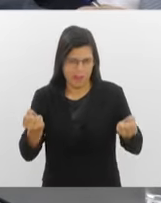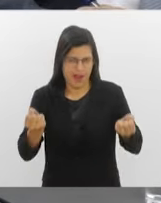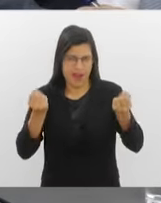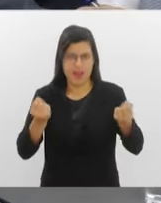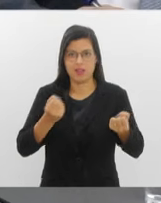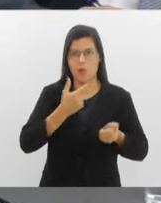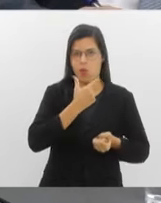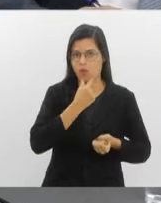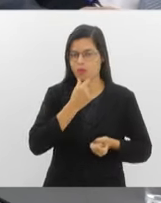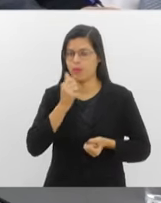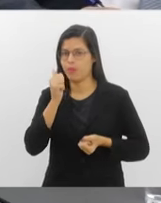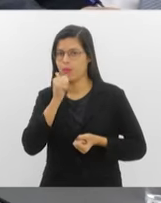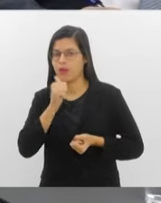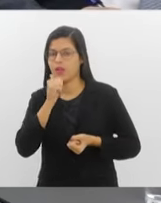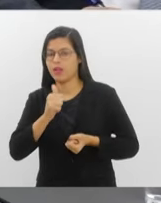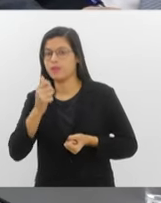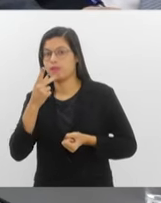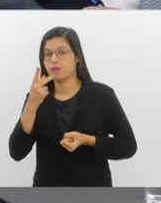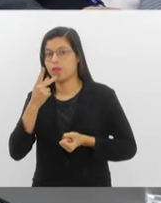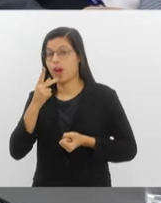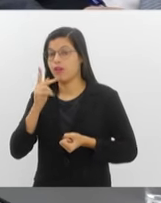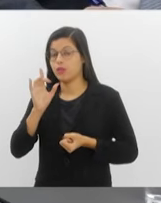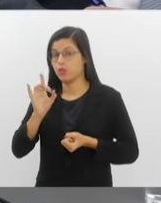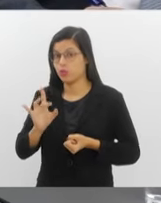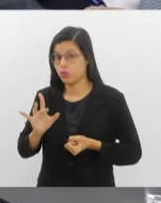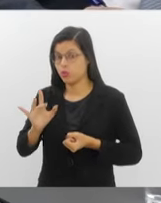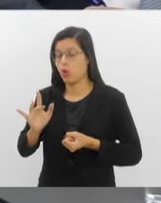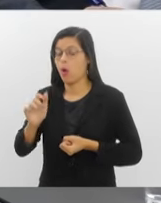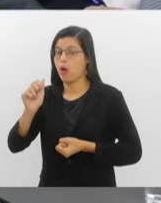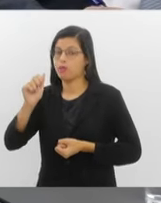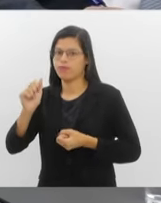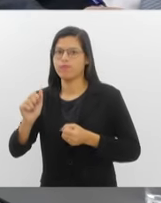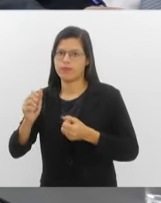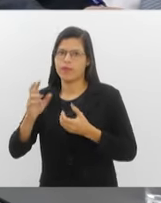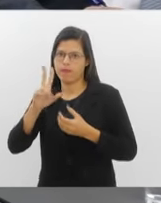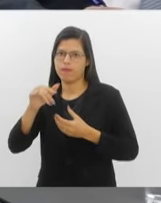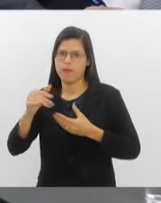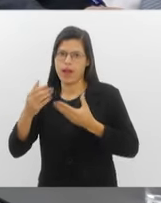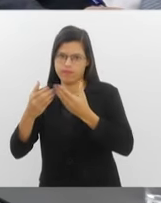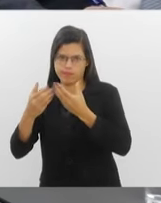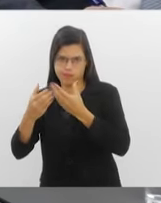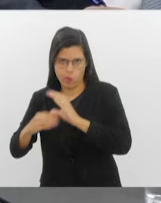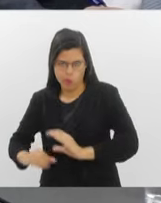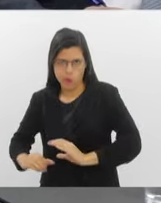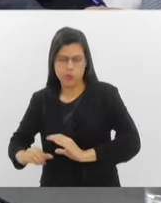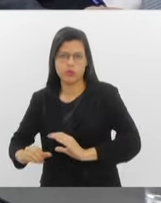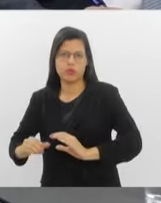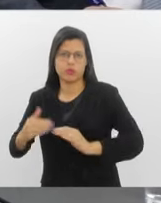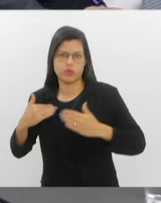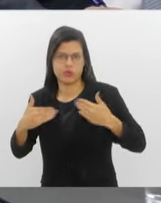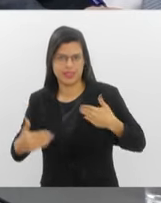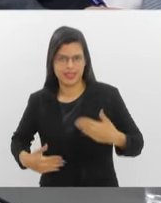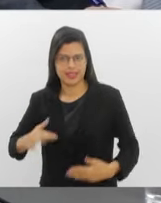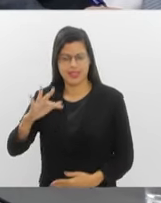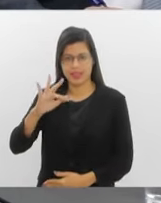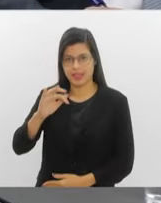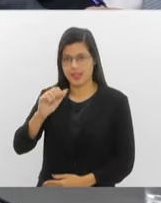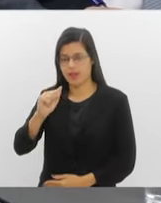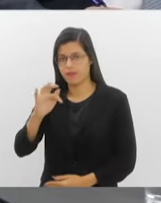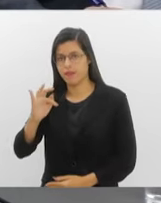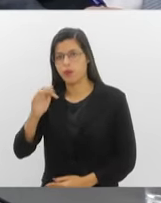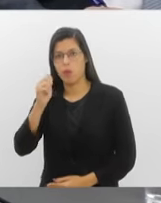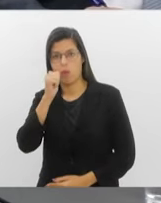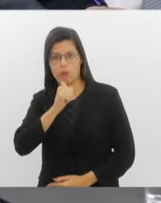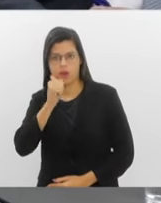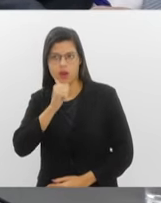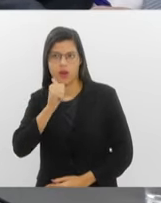aí, quando ele fala que concorre exclusivamente com o sexo biológico, é de acordo com o sexo biológico e não, no caso